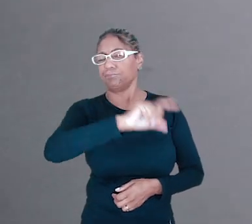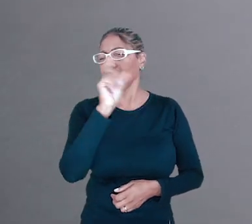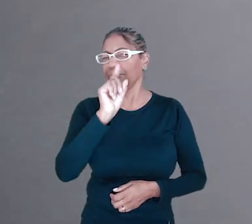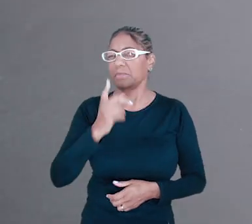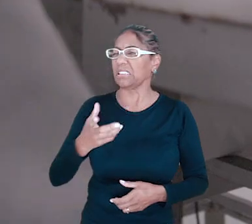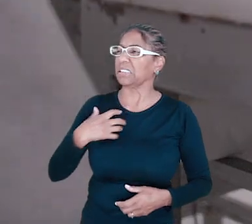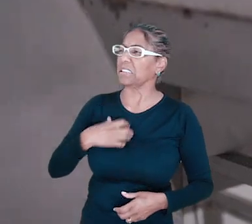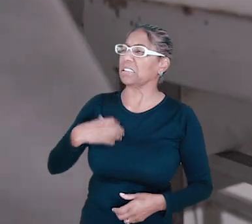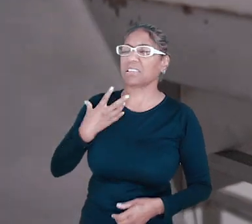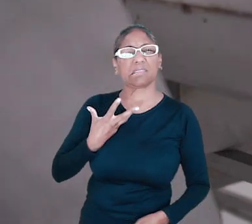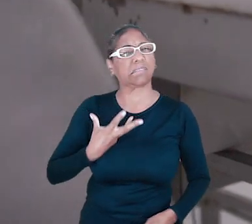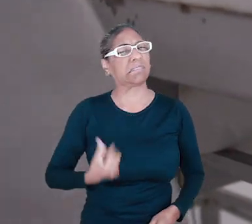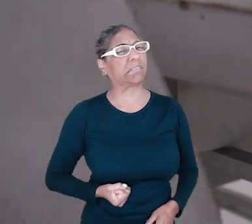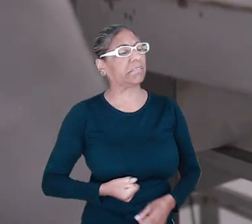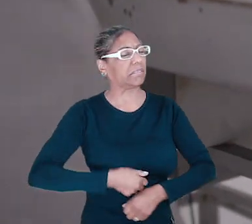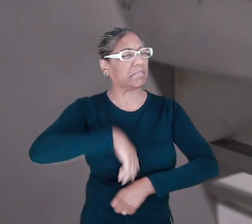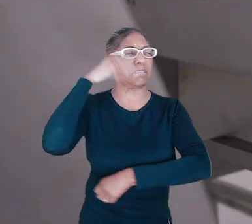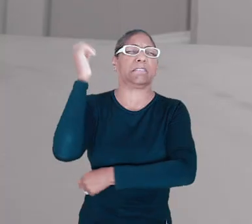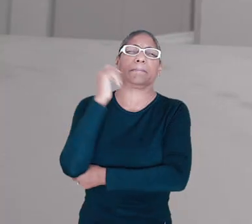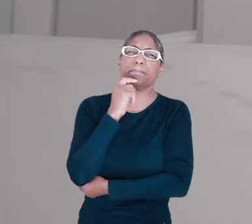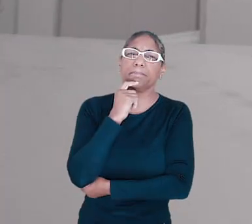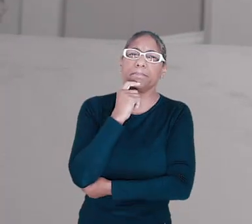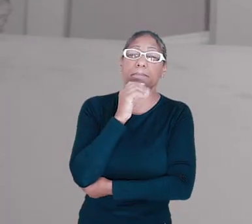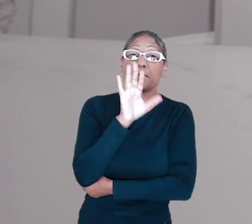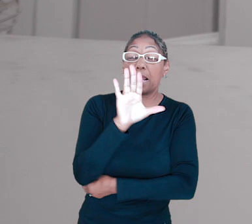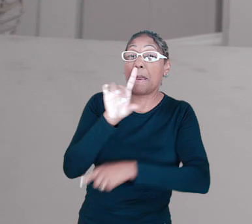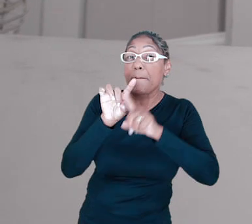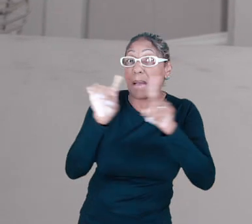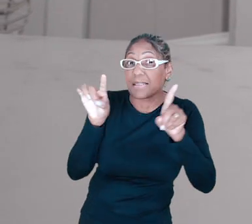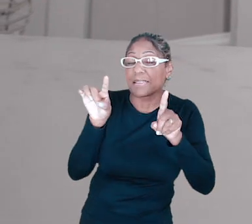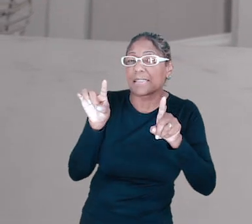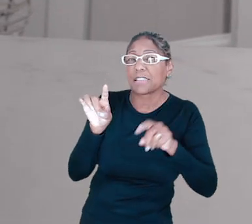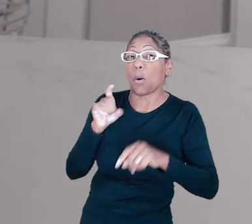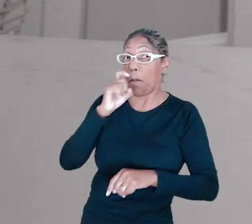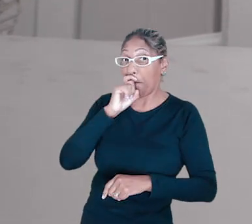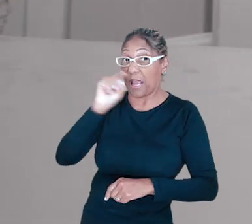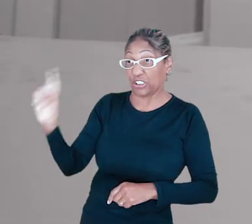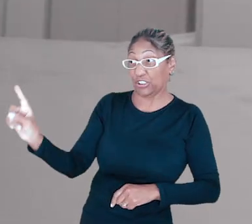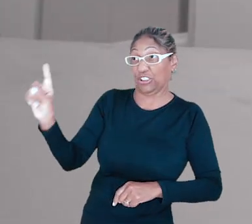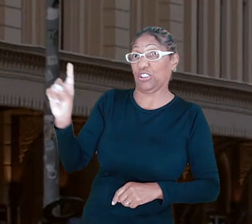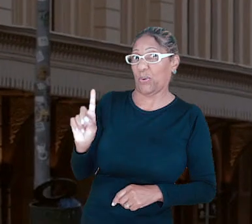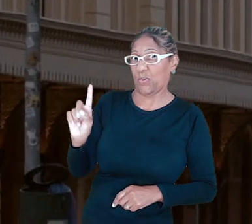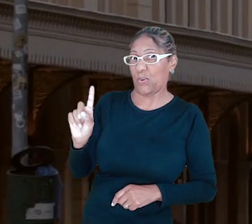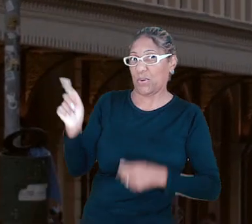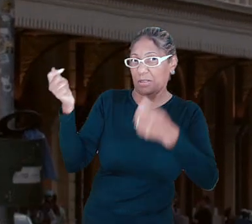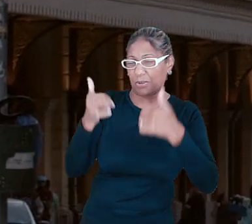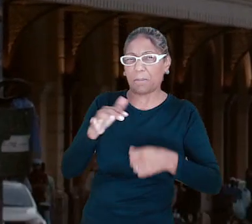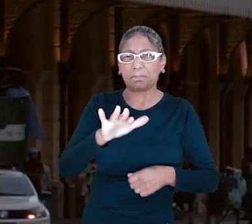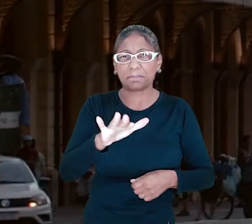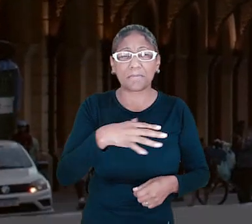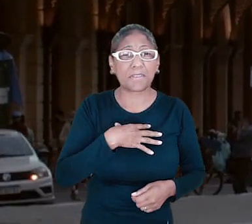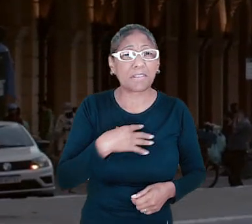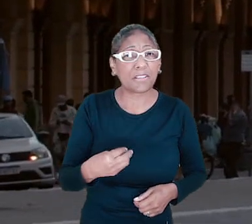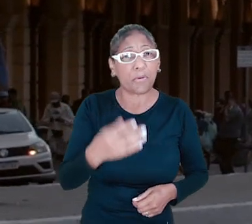deu uma negativa. E aquele dia lá eu fiquei meio chateado. Mas aquele dia ele chegou para mim e